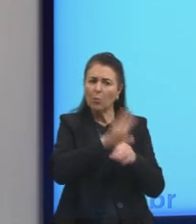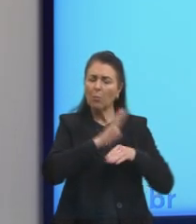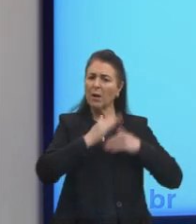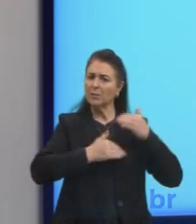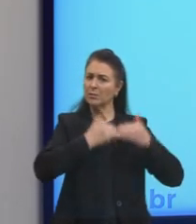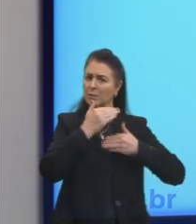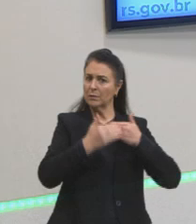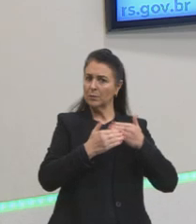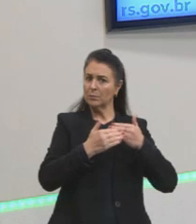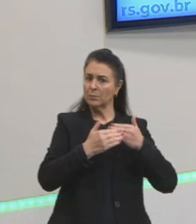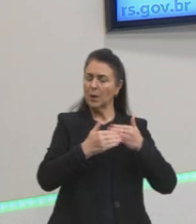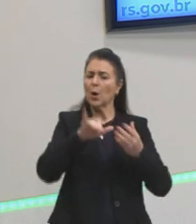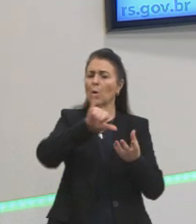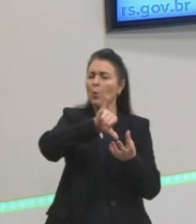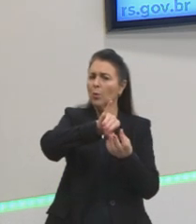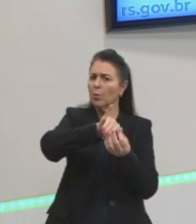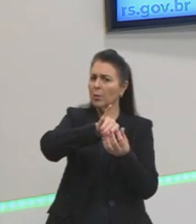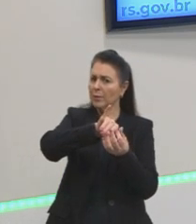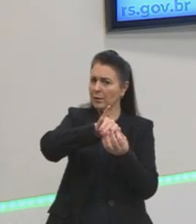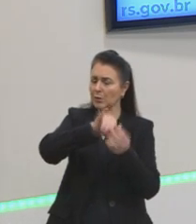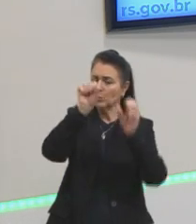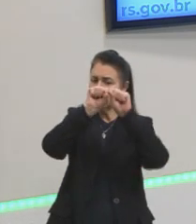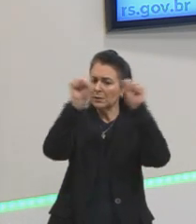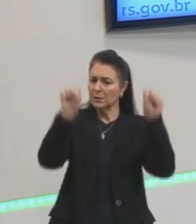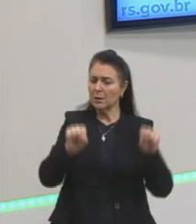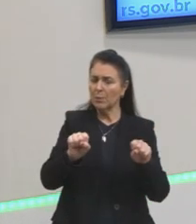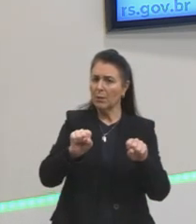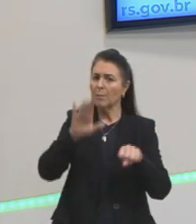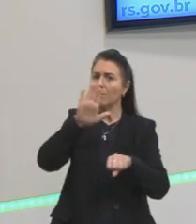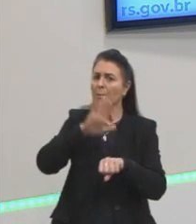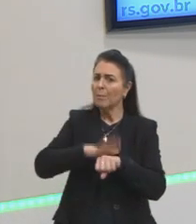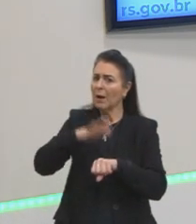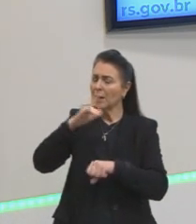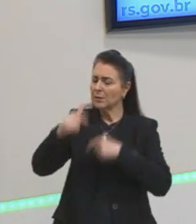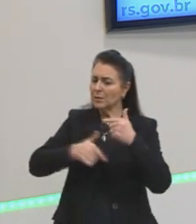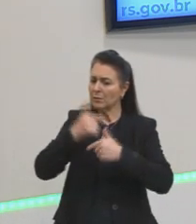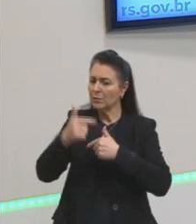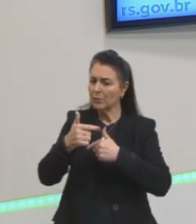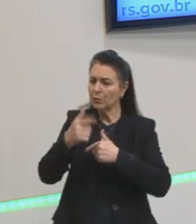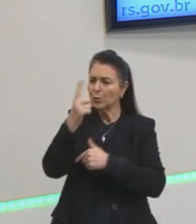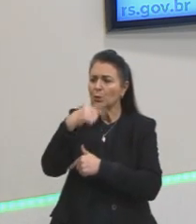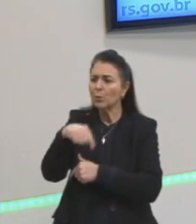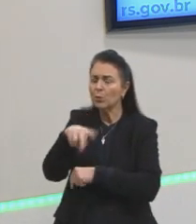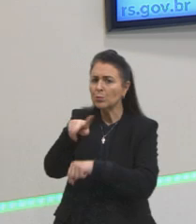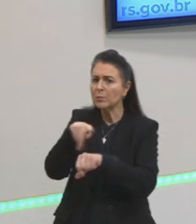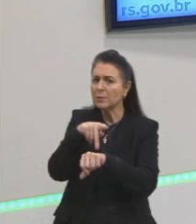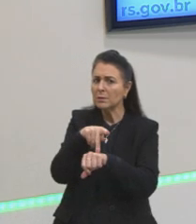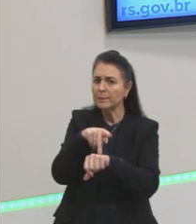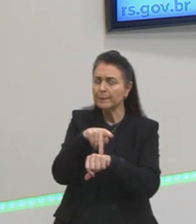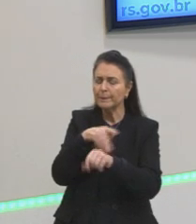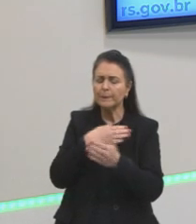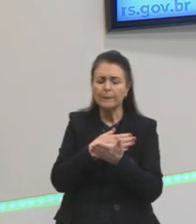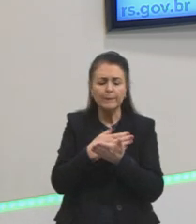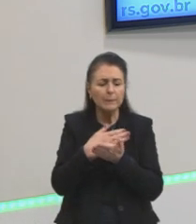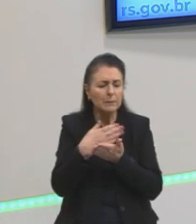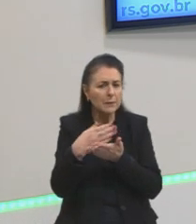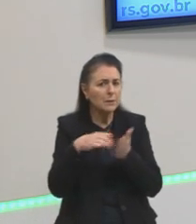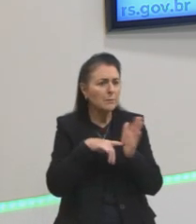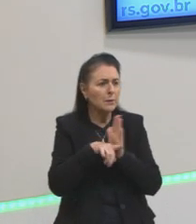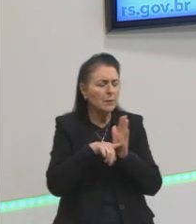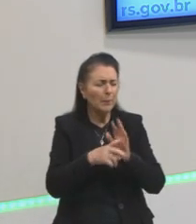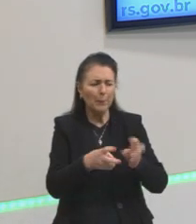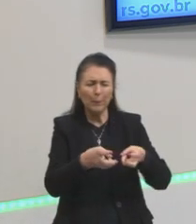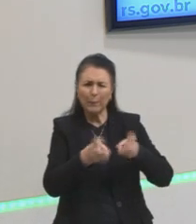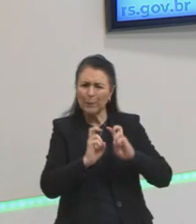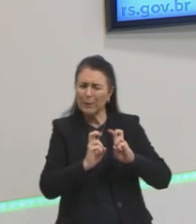desenvolvido o capitalismo estava mais desenvolvidos tinham mais Posses que em outros países que ele começa a fazer pesquisa ele se dá